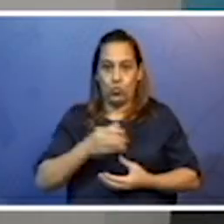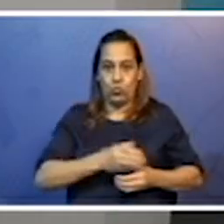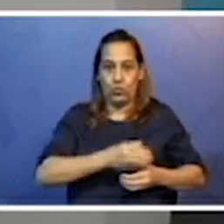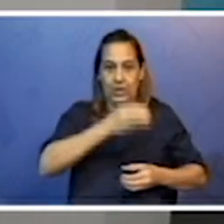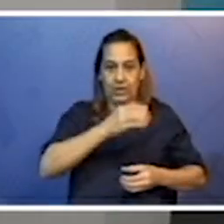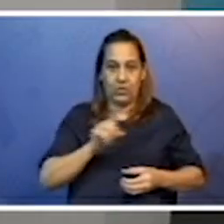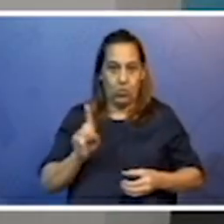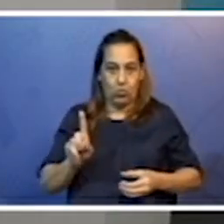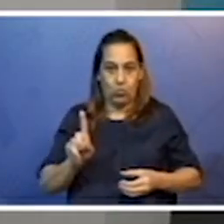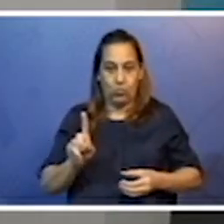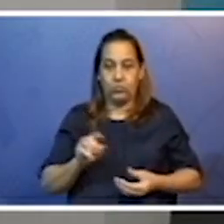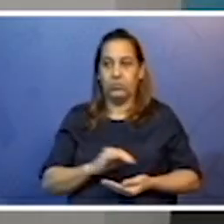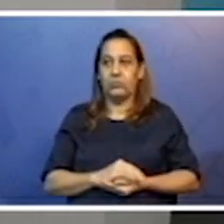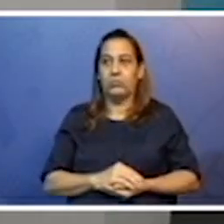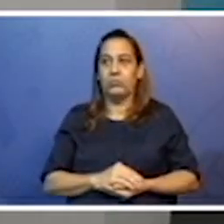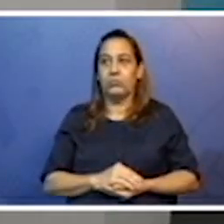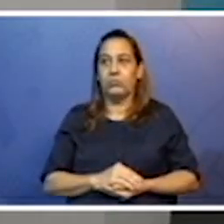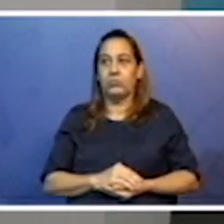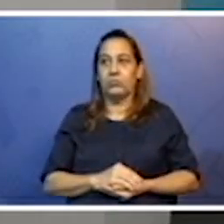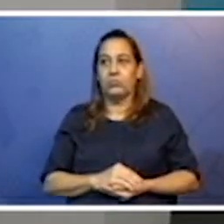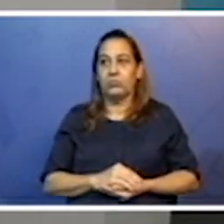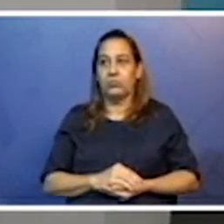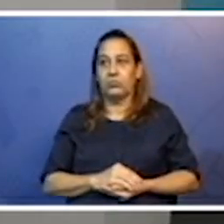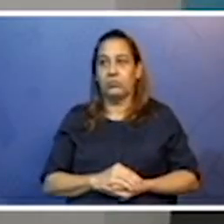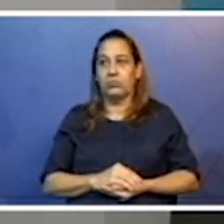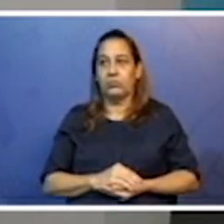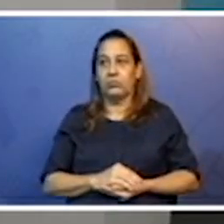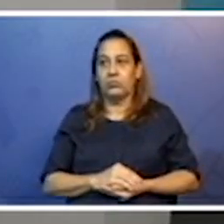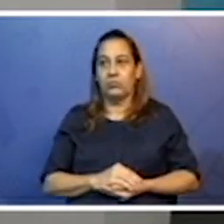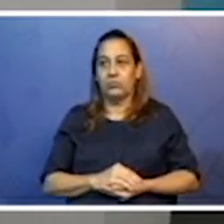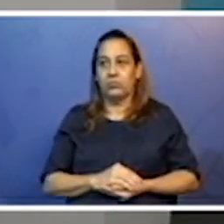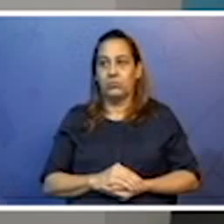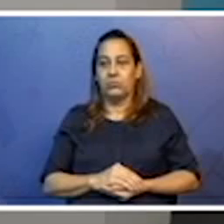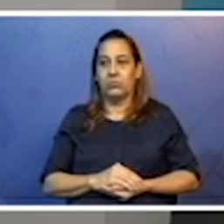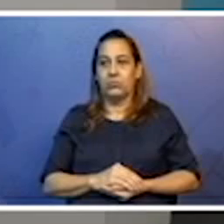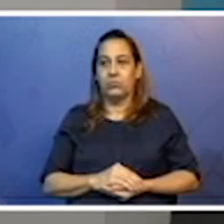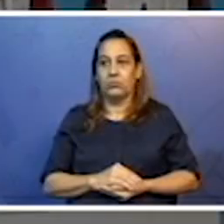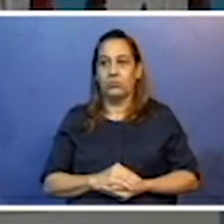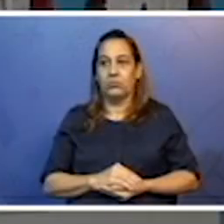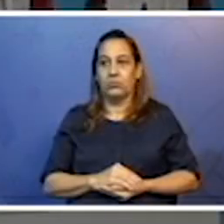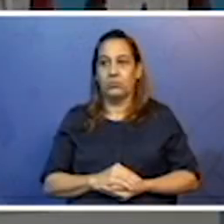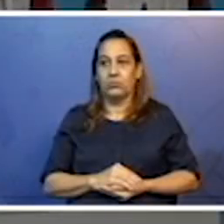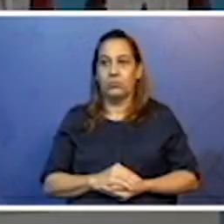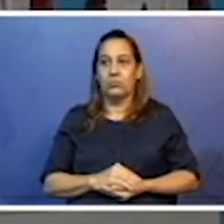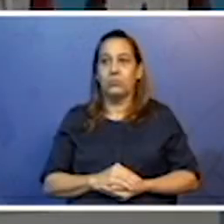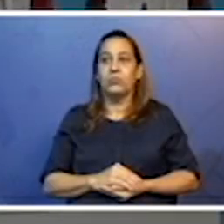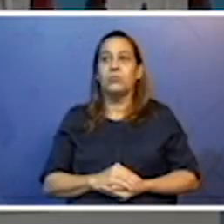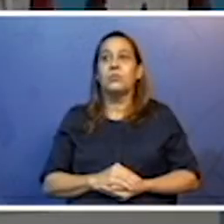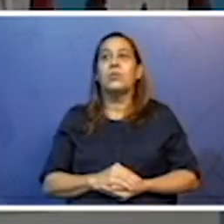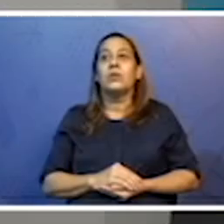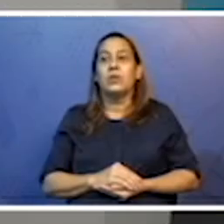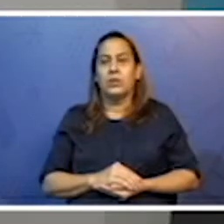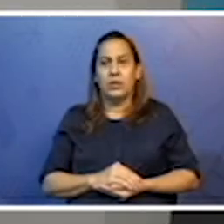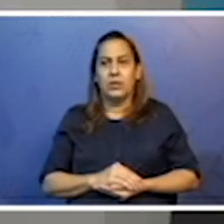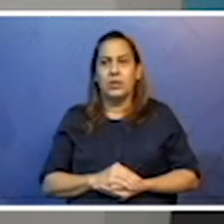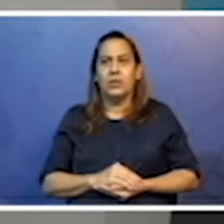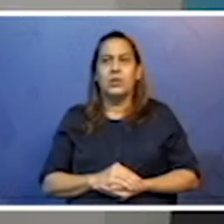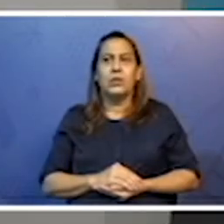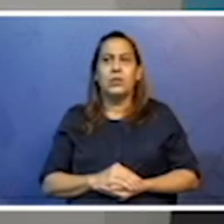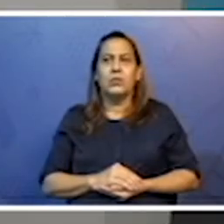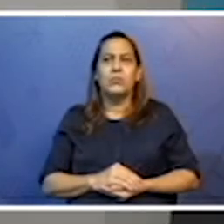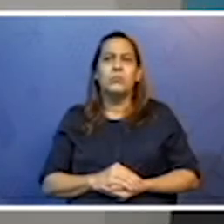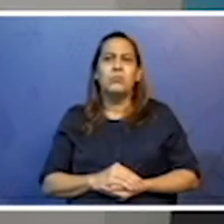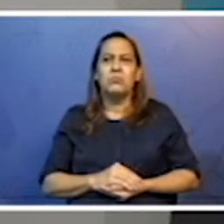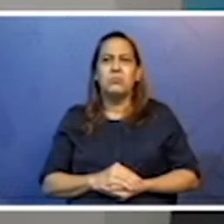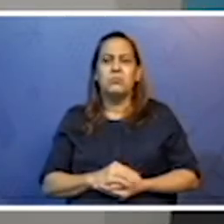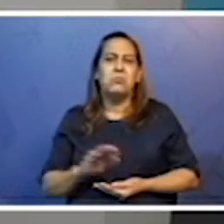esse daqui, ó, recipiente 1, estimativa de quantas